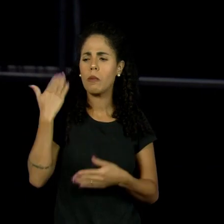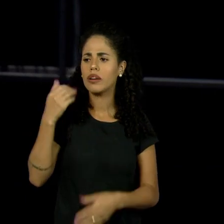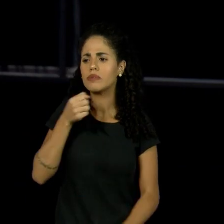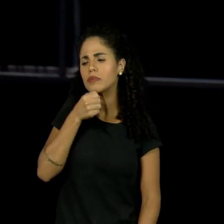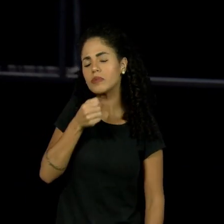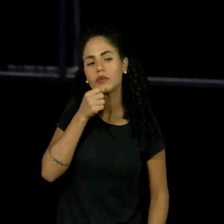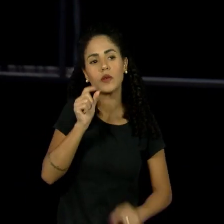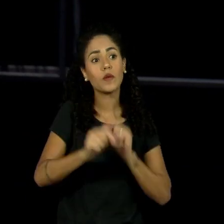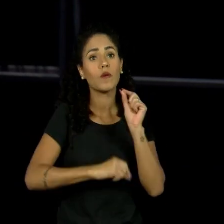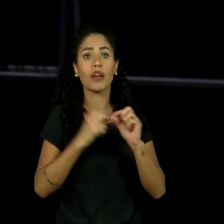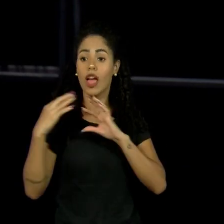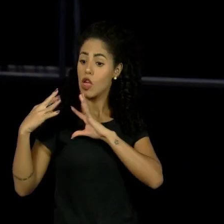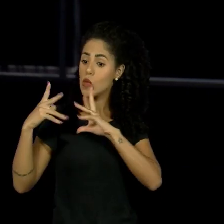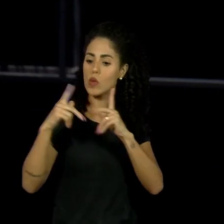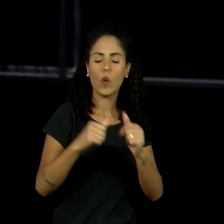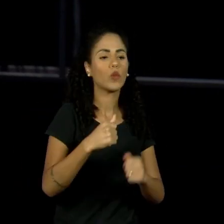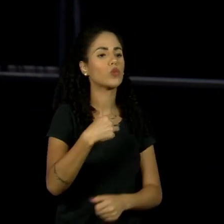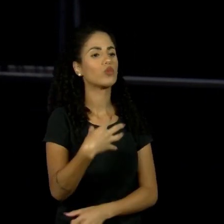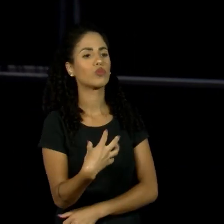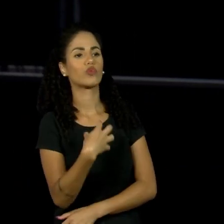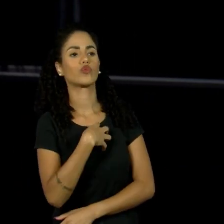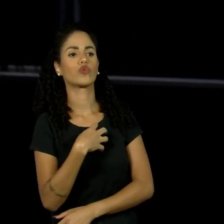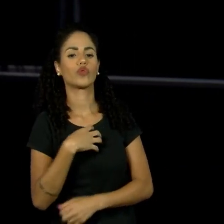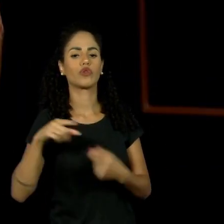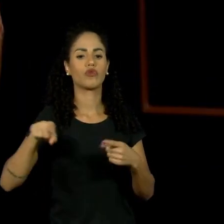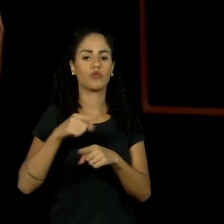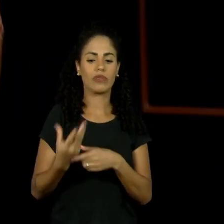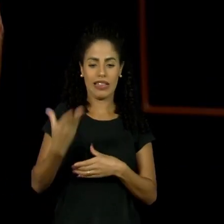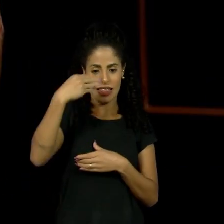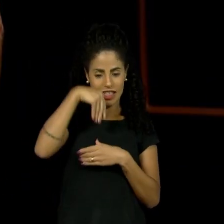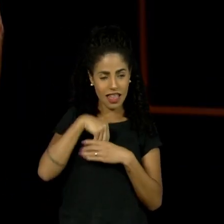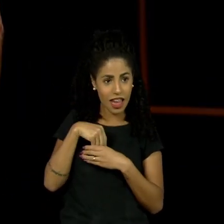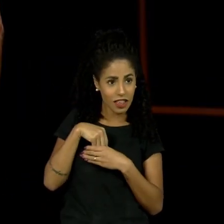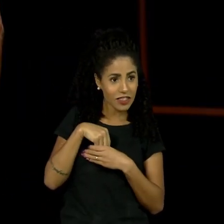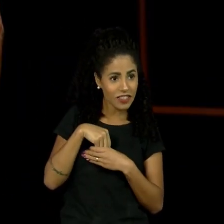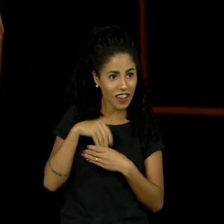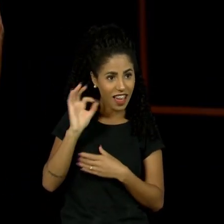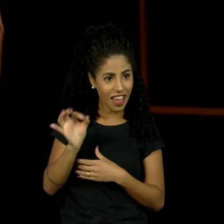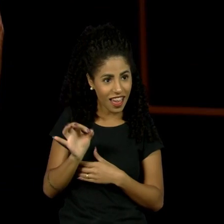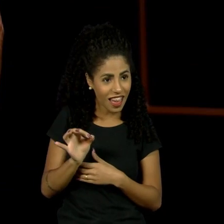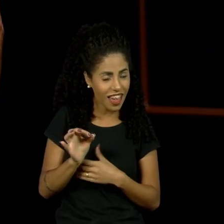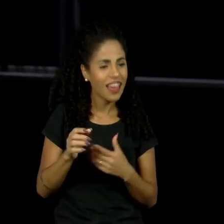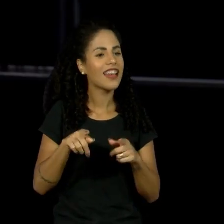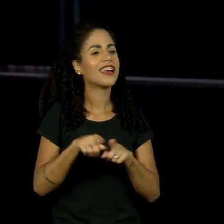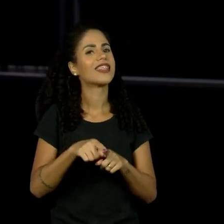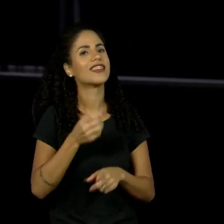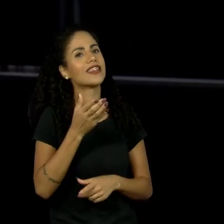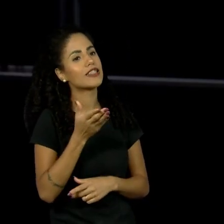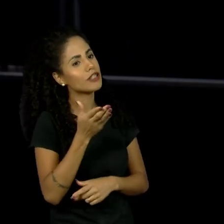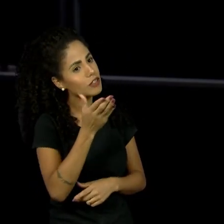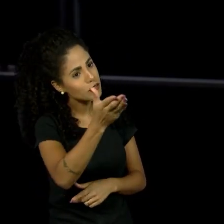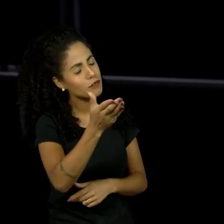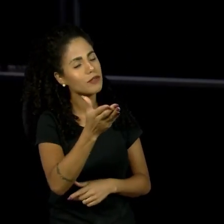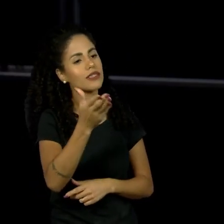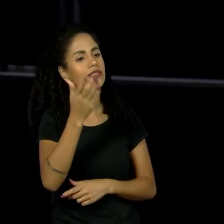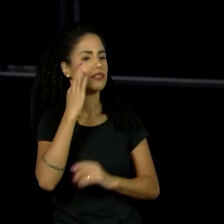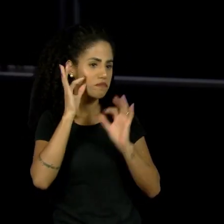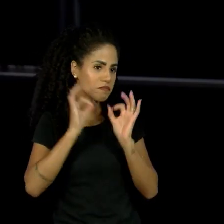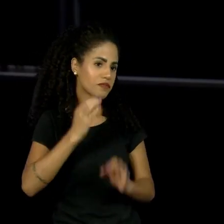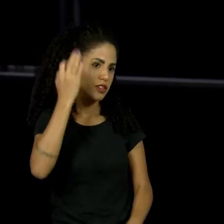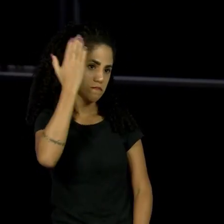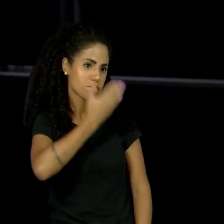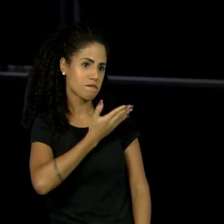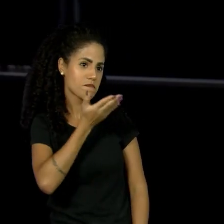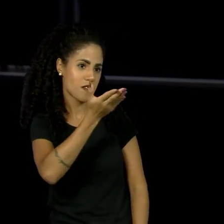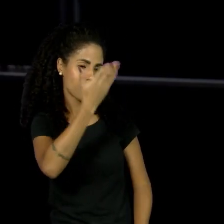de que todos os elementos musicais estão dentro da gente. E dizer que você é prova viva disso, né?